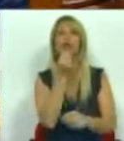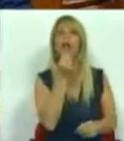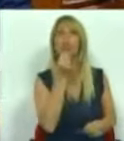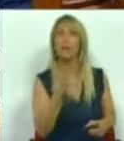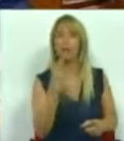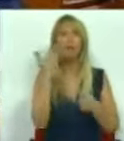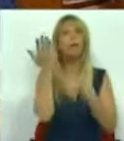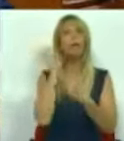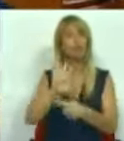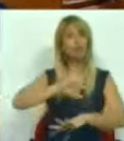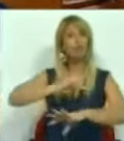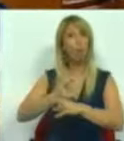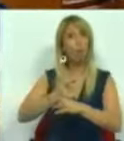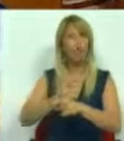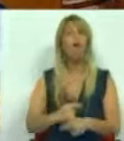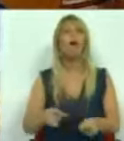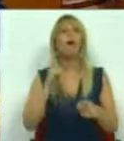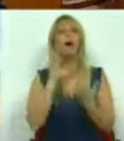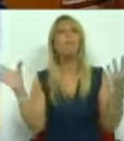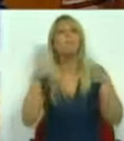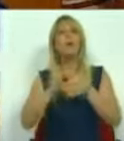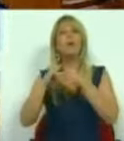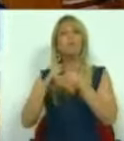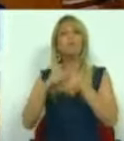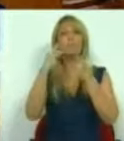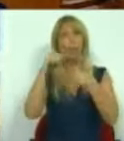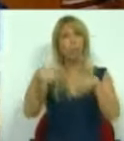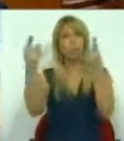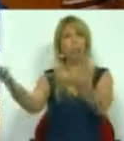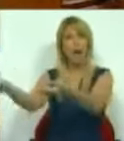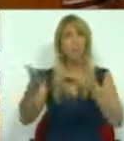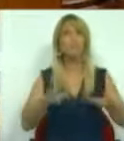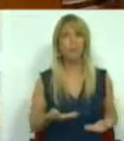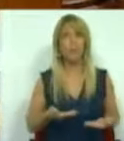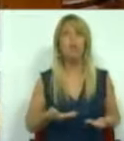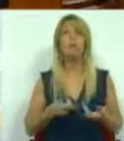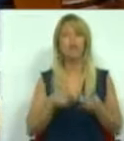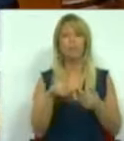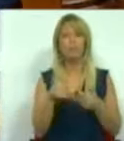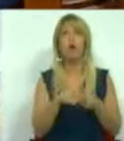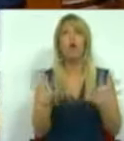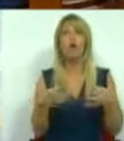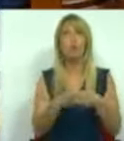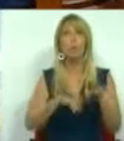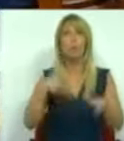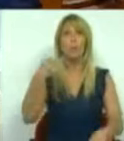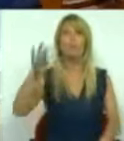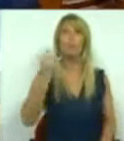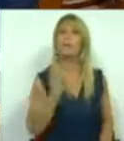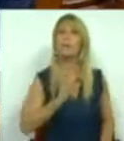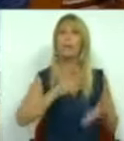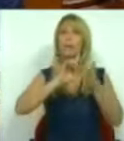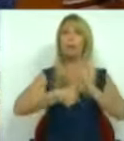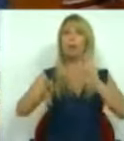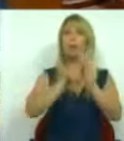outro exemplo ainda tem a ver com a apresentação que se fará em breve por parte do Grupo Parlamentar do PSD de um projeto de lei